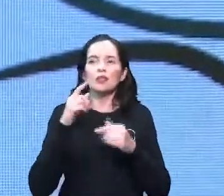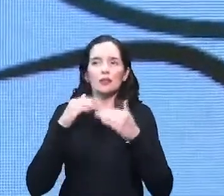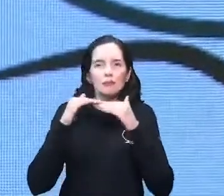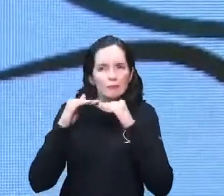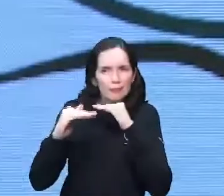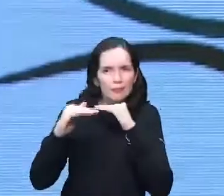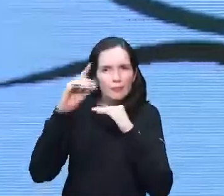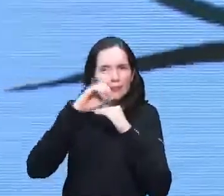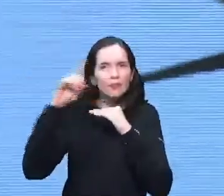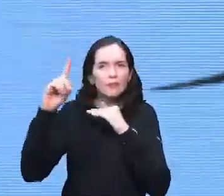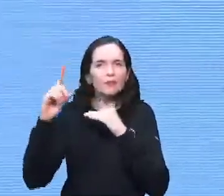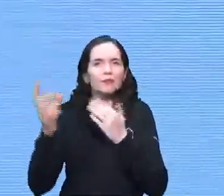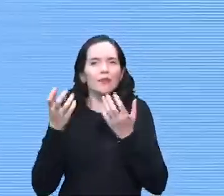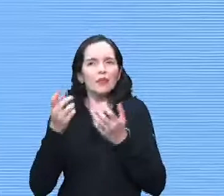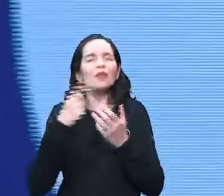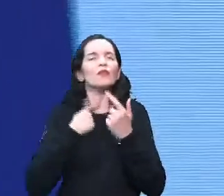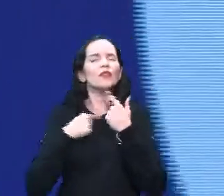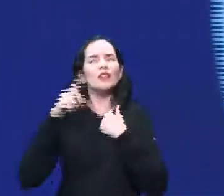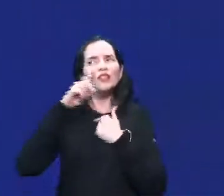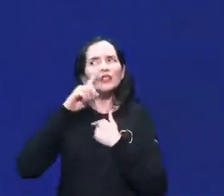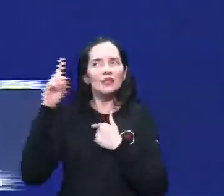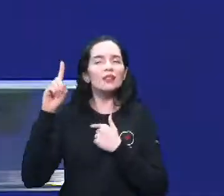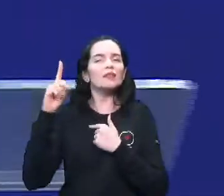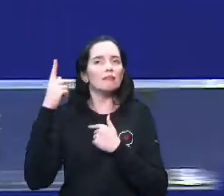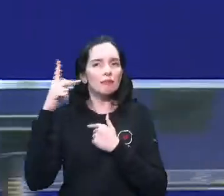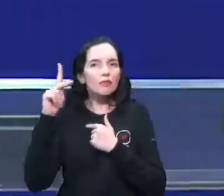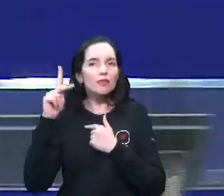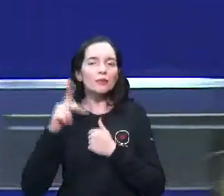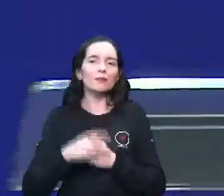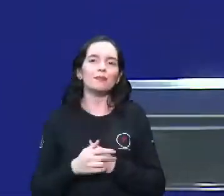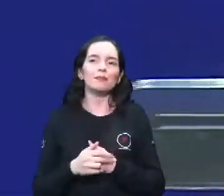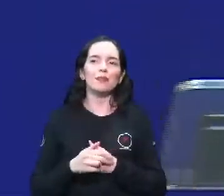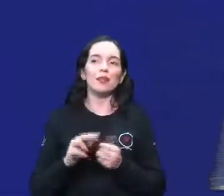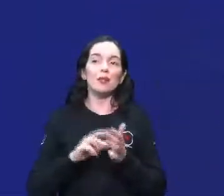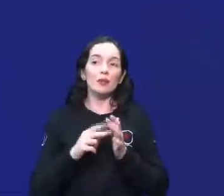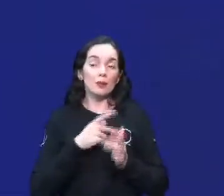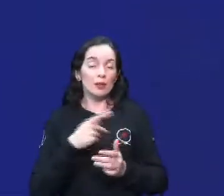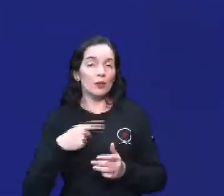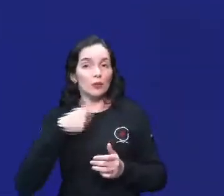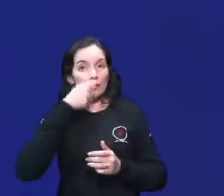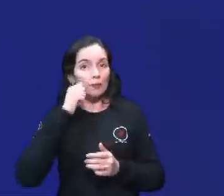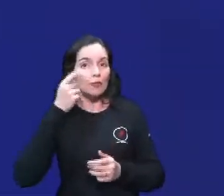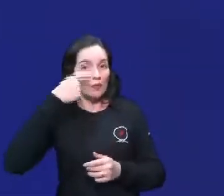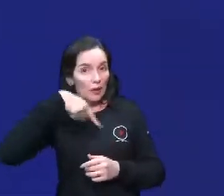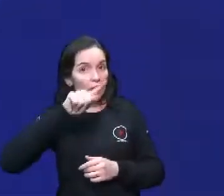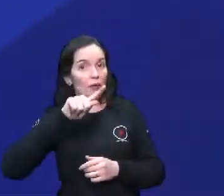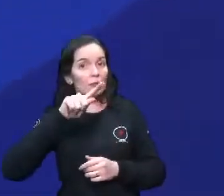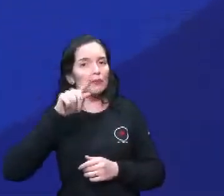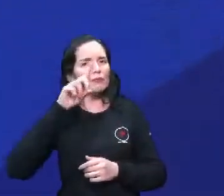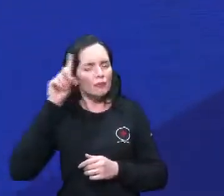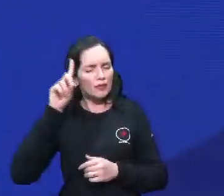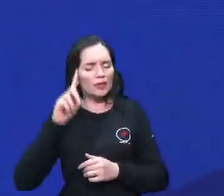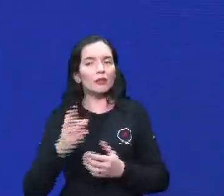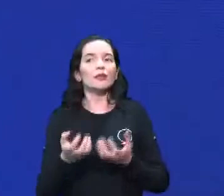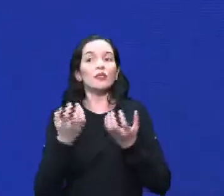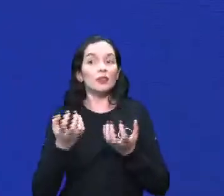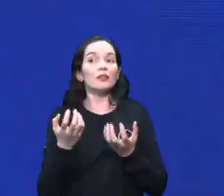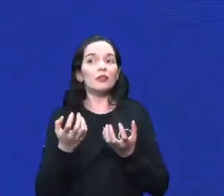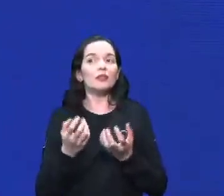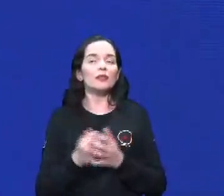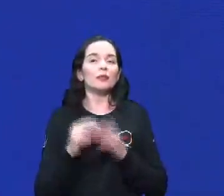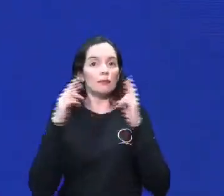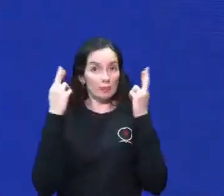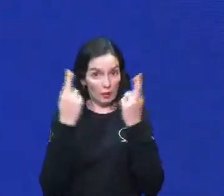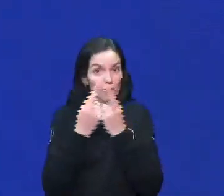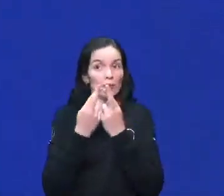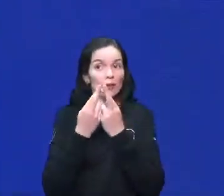dele. Significa que o pastor Silas quis ir lá porque Deus queria que ele fosse. Você tem coisa que quer fazer que as